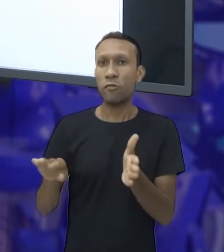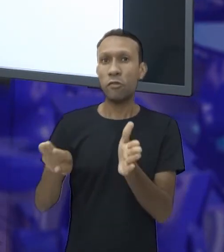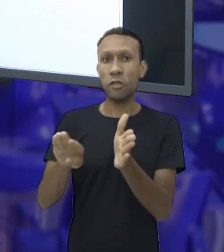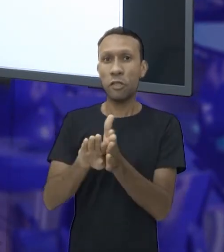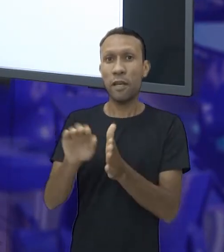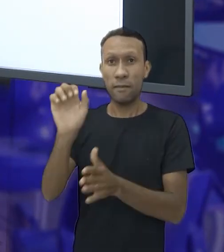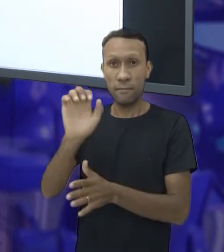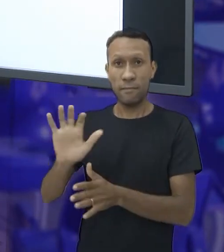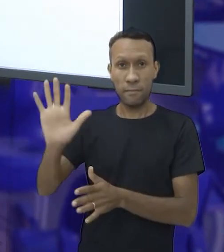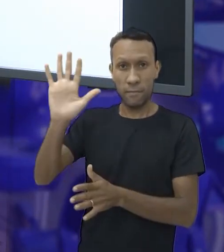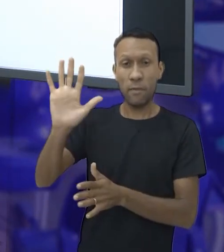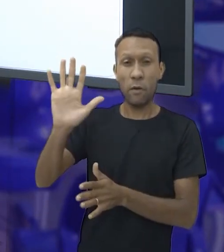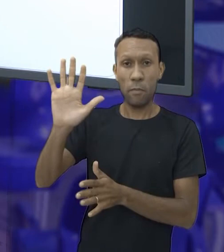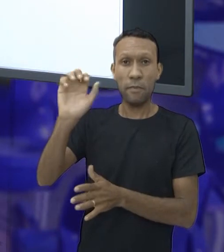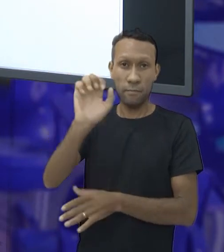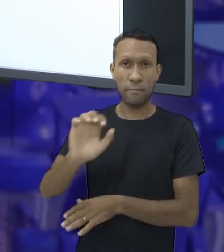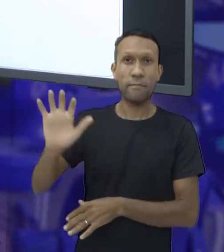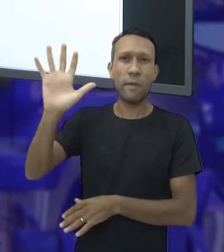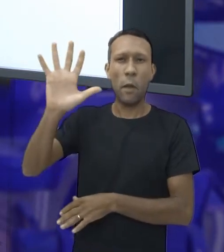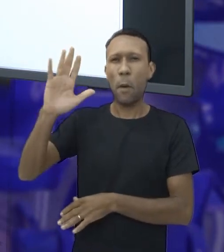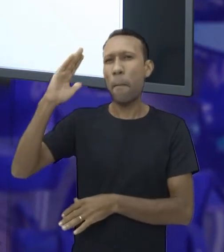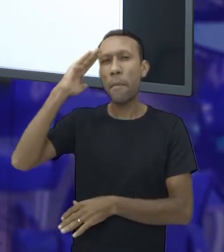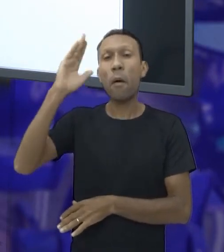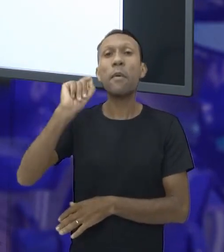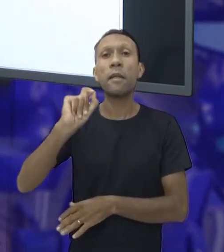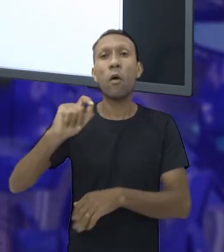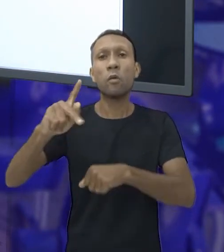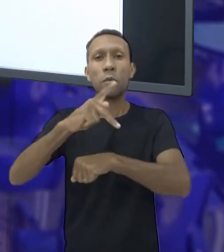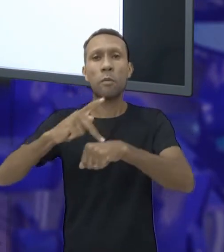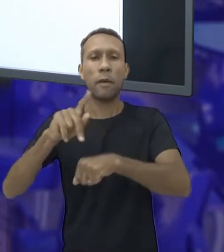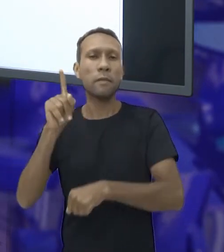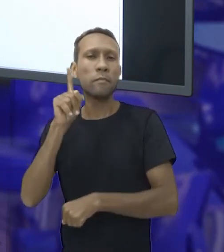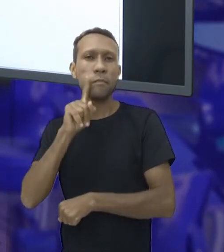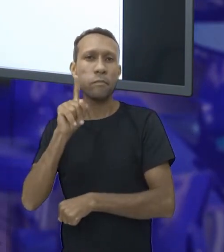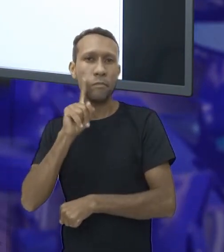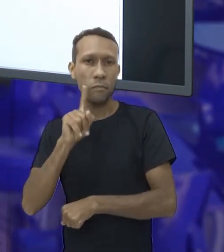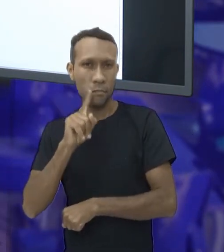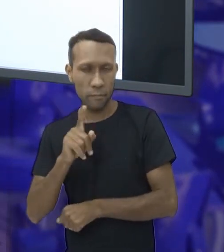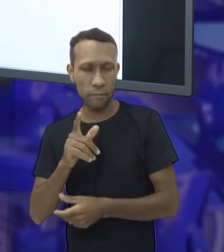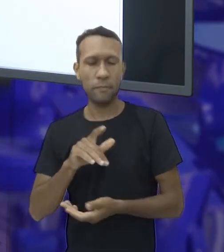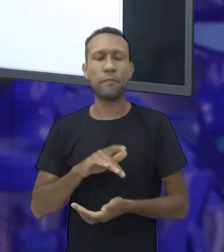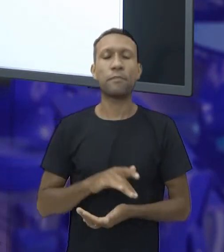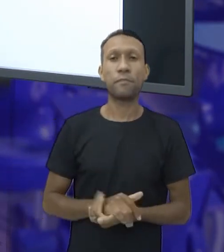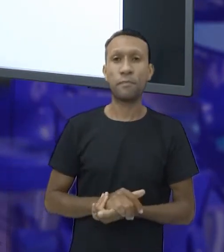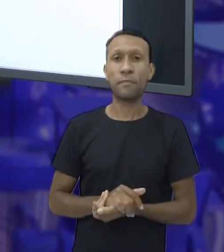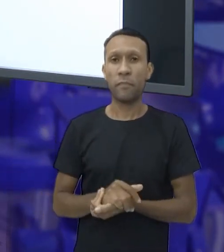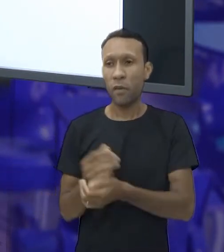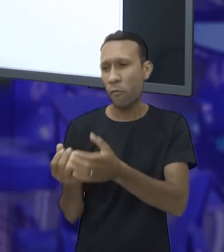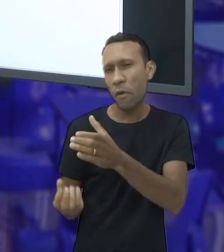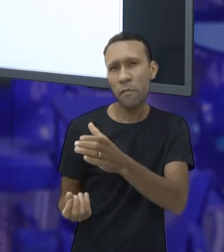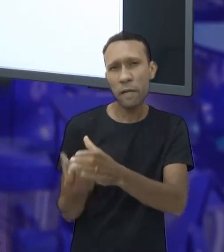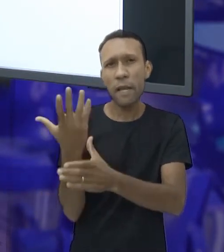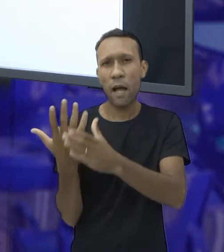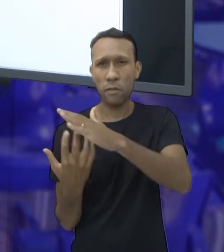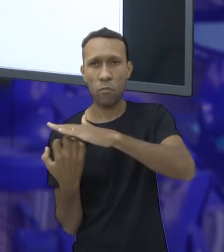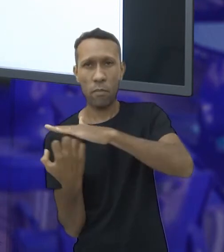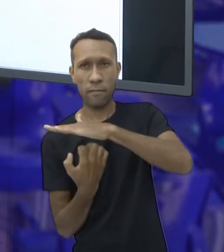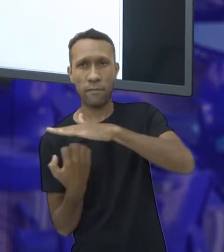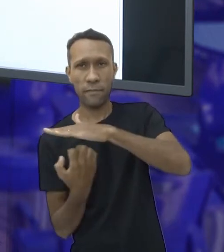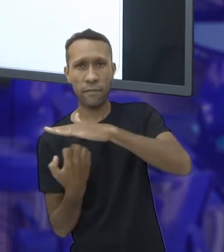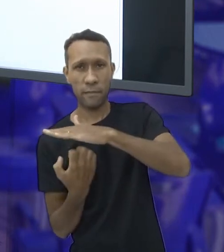no Ocidente, né, na Europa e principalmente nos Estados Unidos, recebe o nome de Just in Time, apenas ao